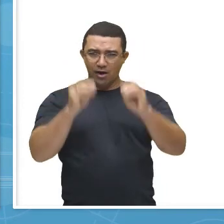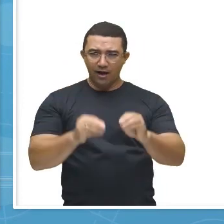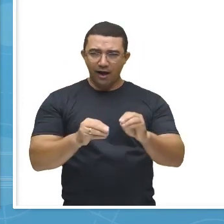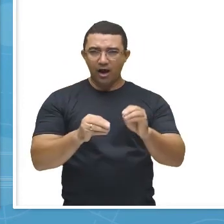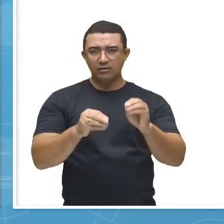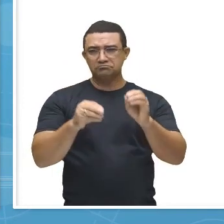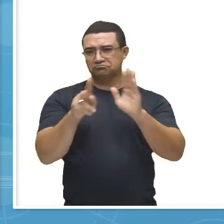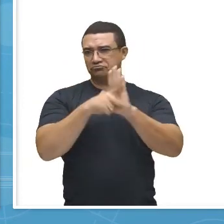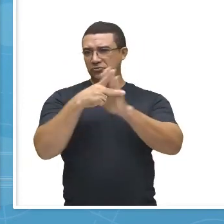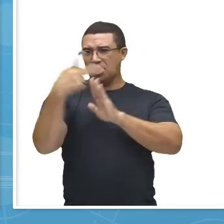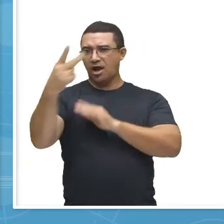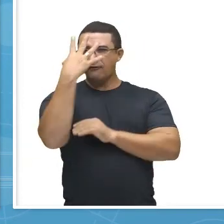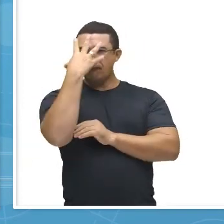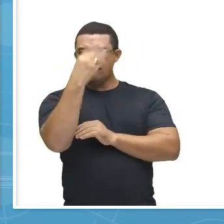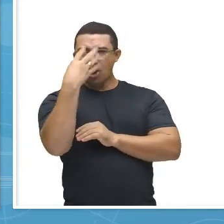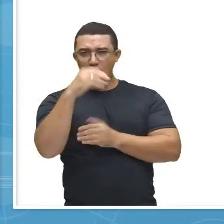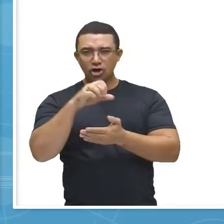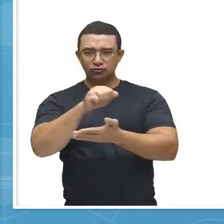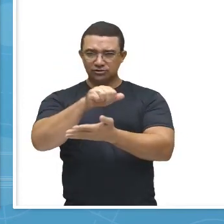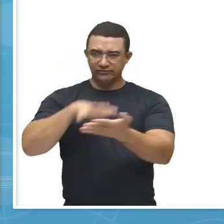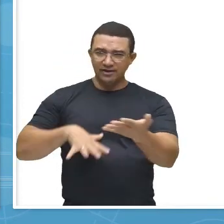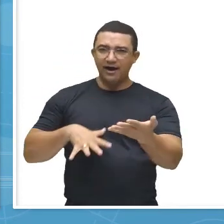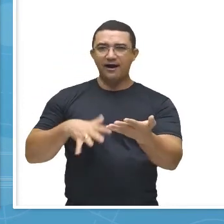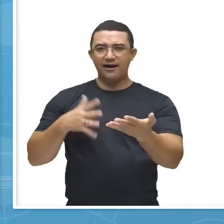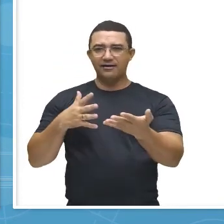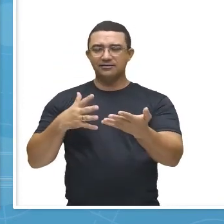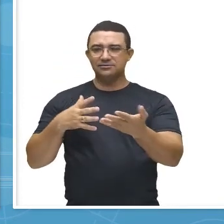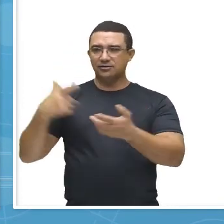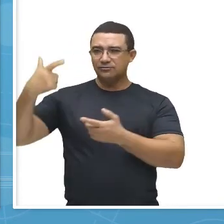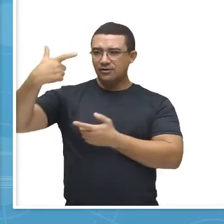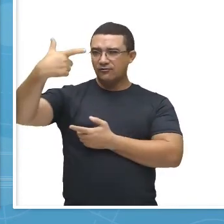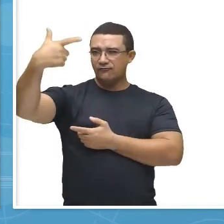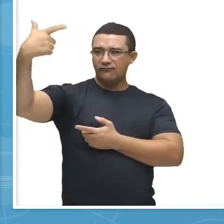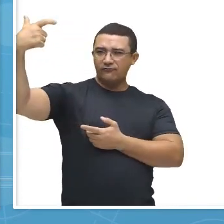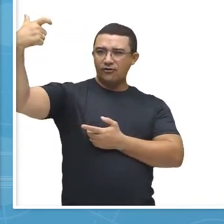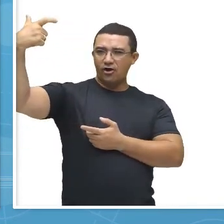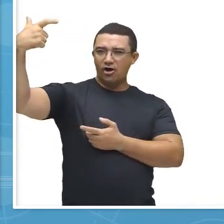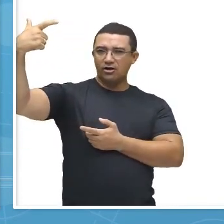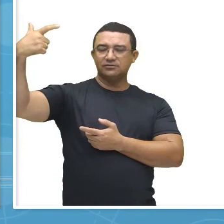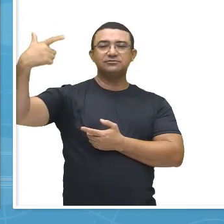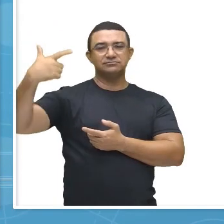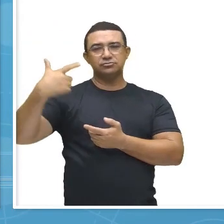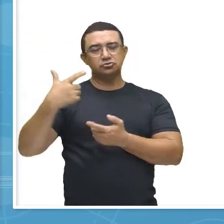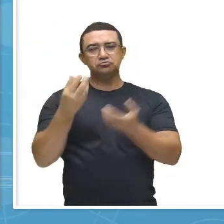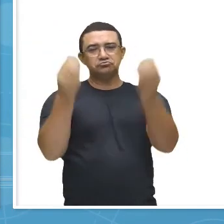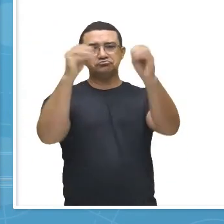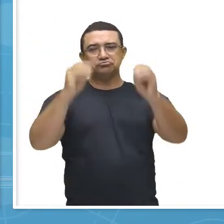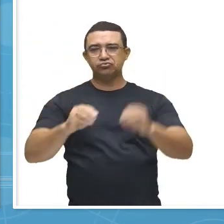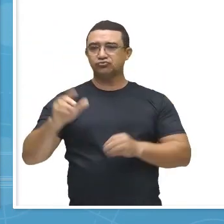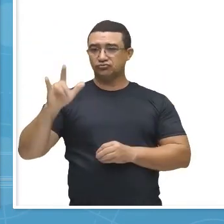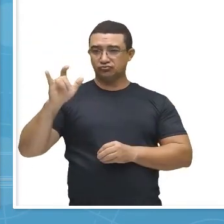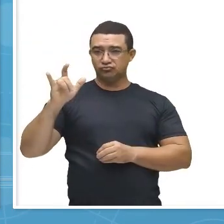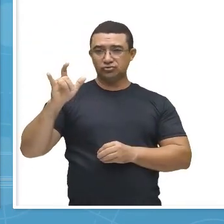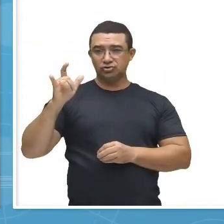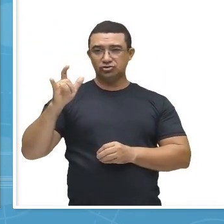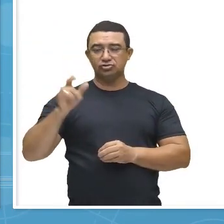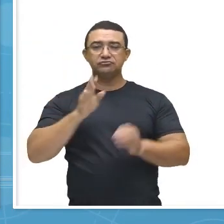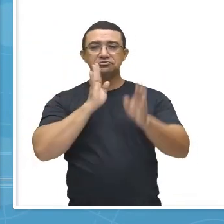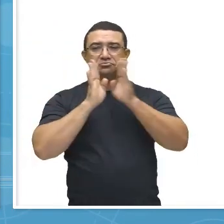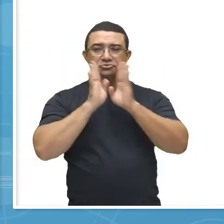suas fotos, suas atividades. Coloca lá hashtag aula em casa no Insta, no Facebook. Vai ser super,